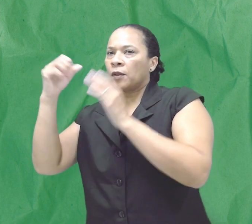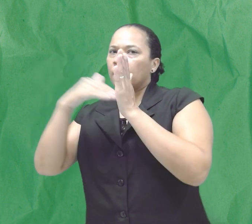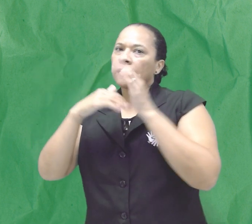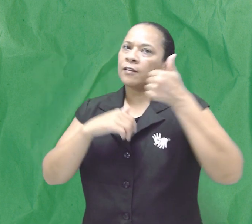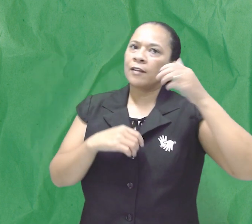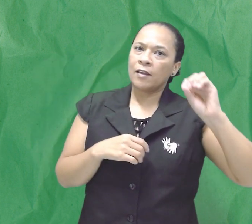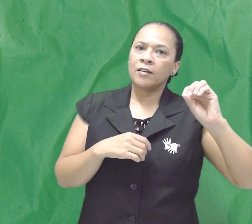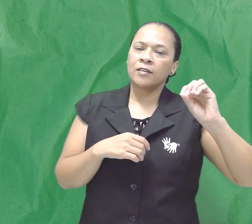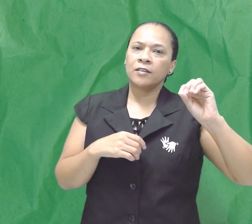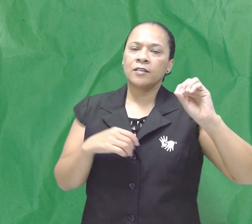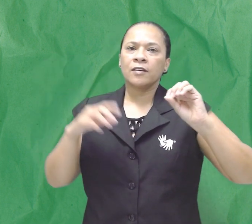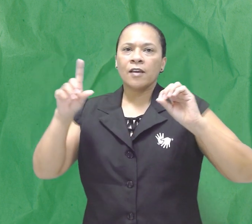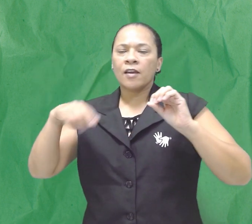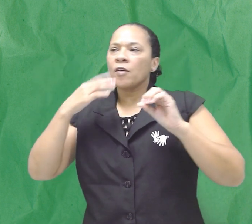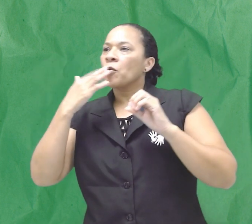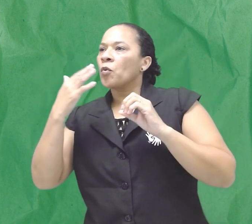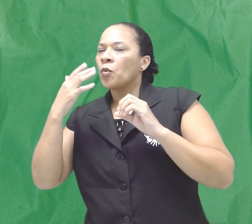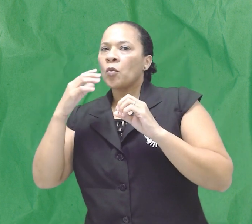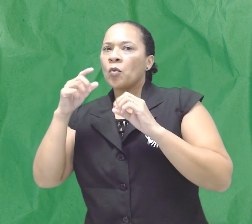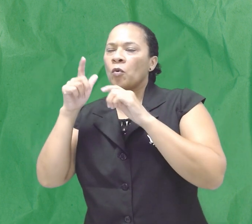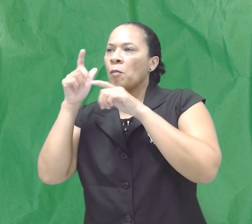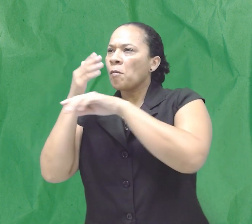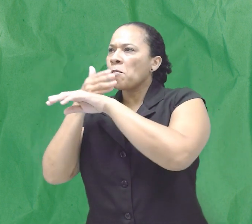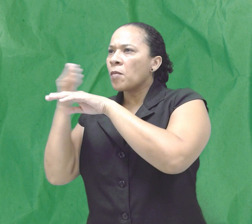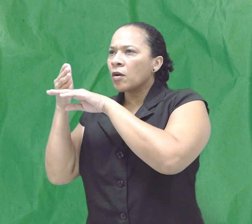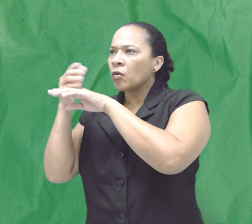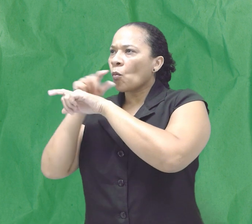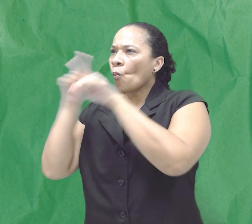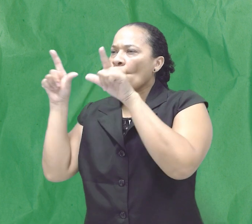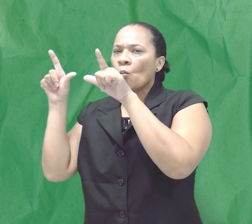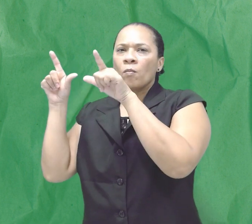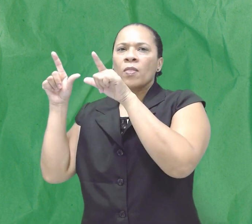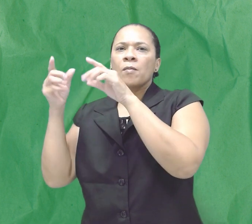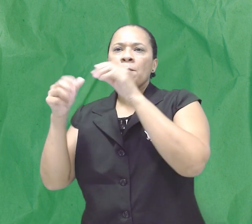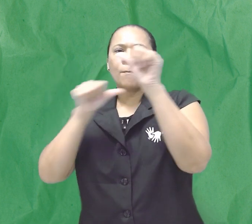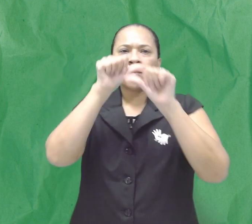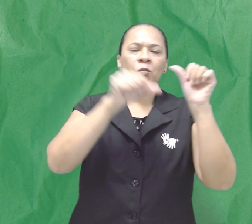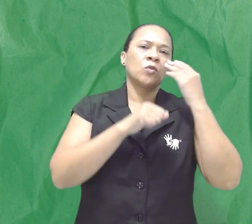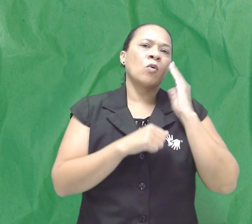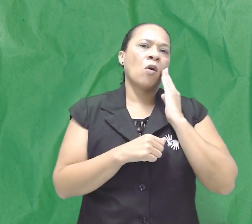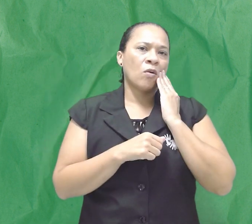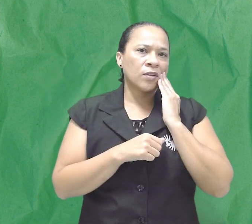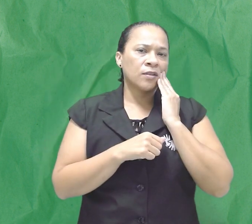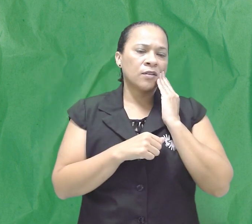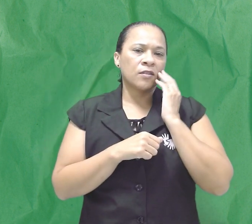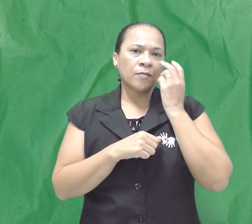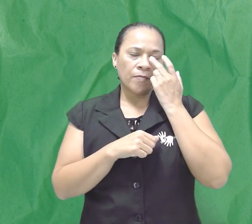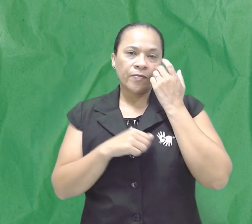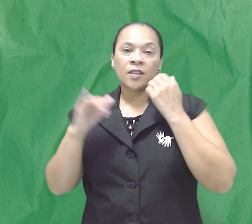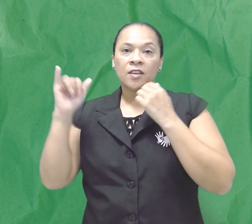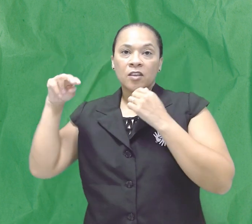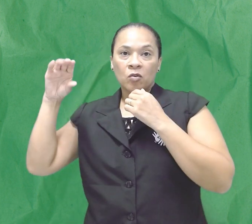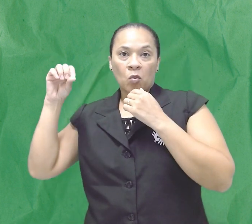até 10, né, onde ele está passando de incolor para rosa, tá? E, importante, em função do tipo